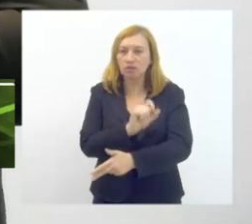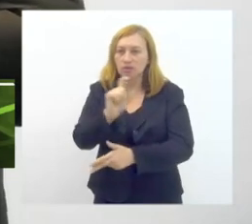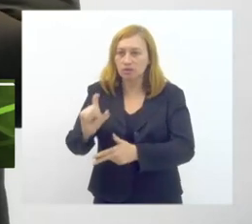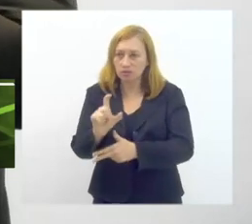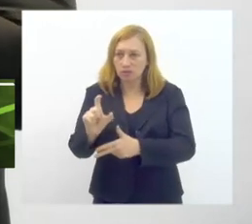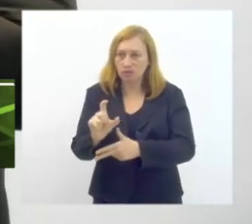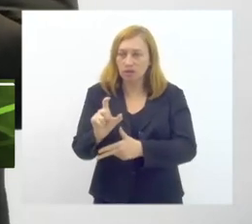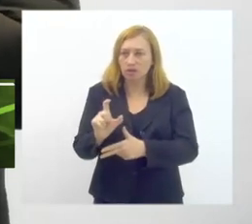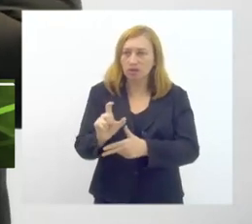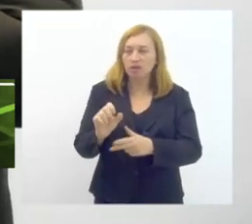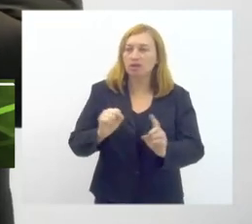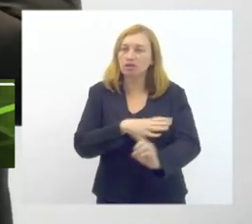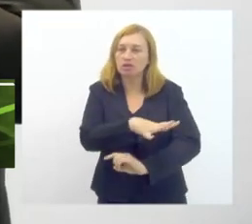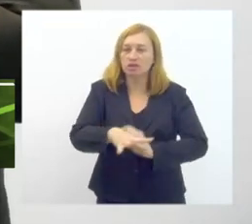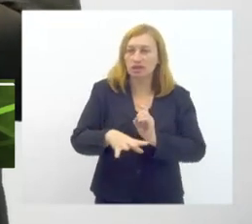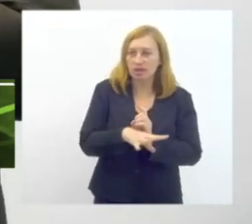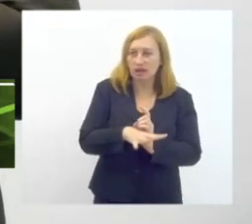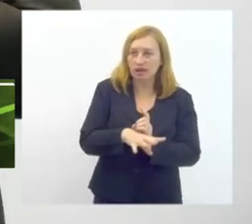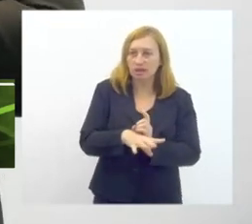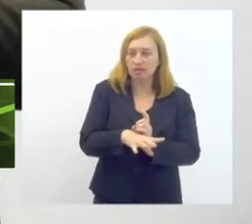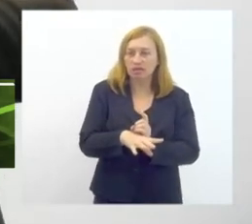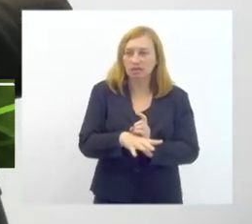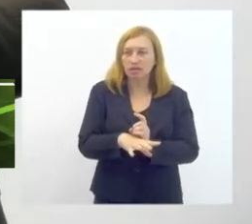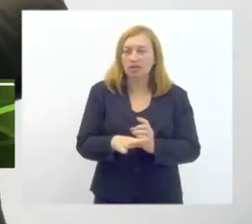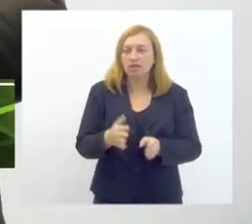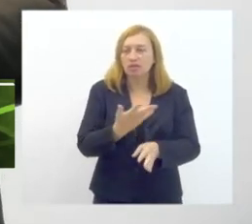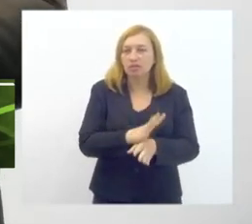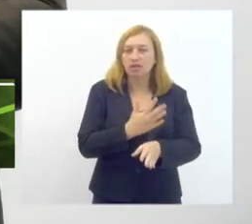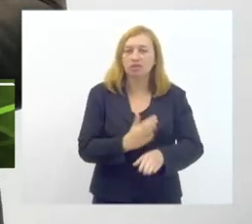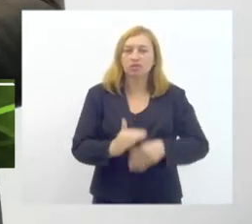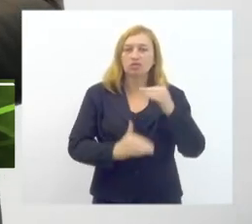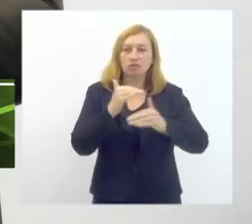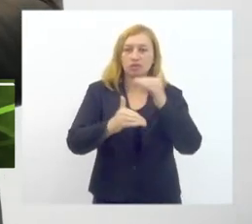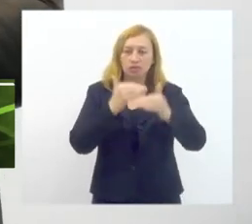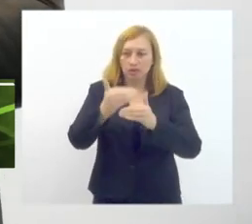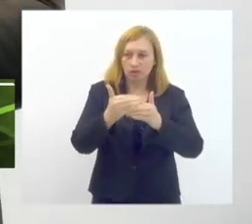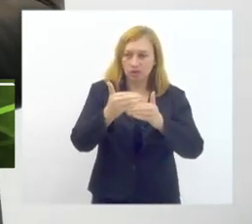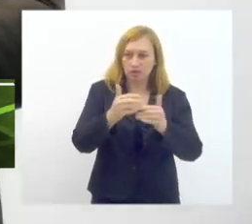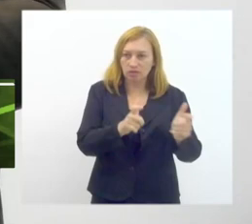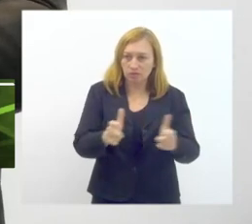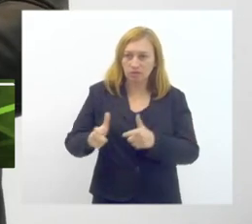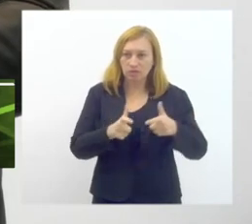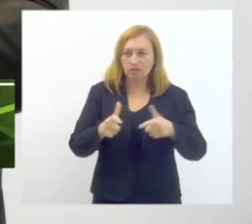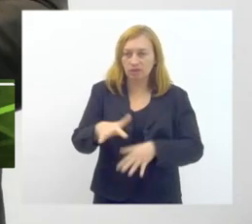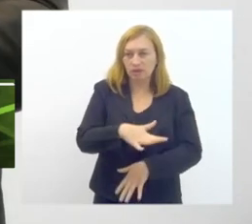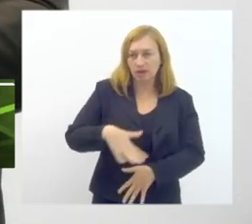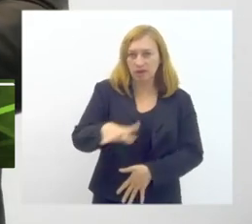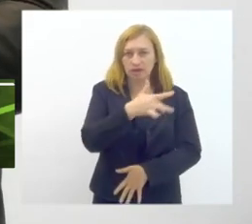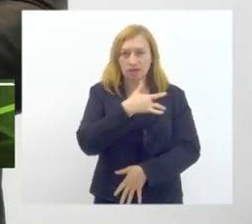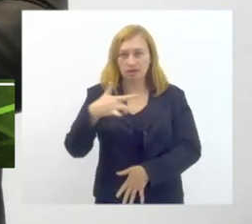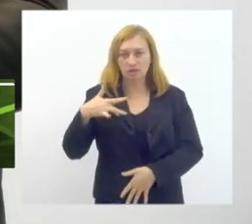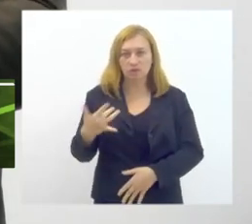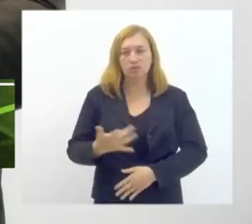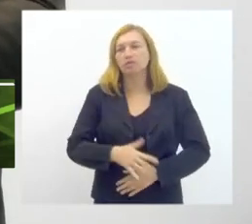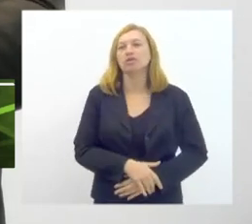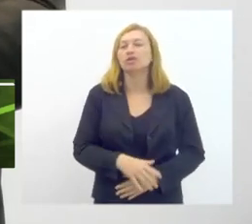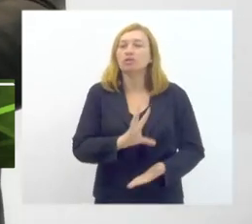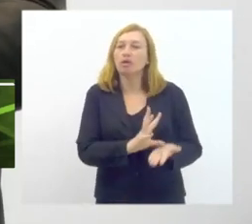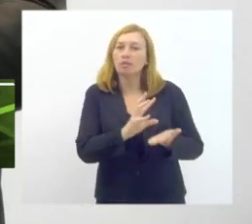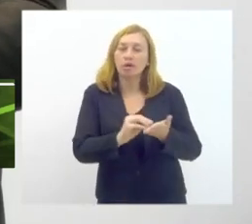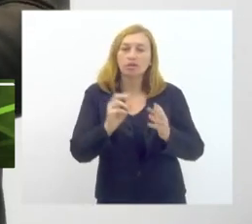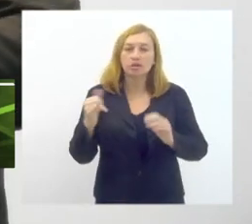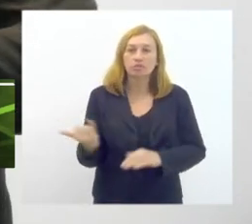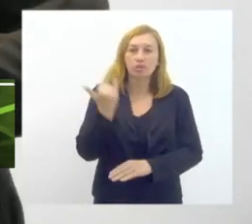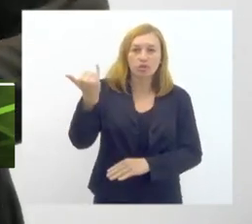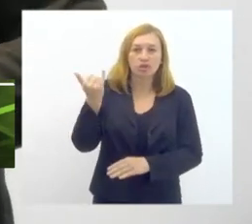e à sociedade civil as melhores práticas no desenvolvimento das ações regionalizadas na área de saúde, com uma pauta importante